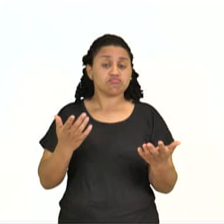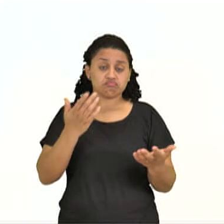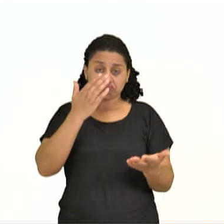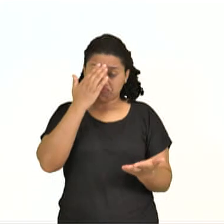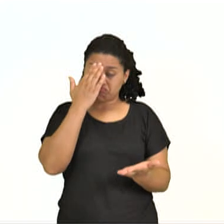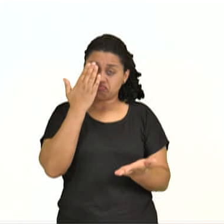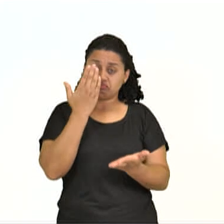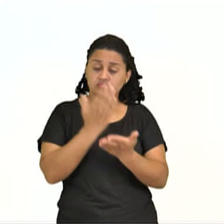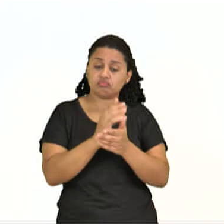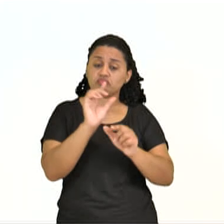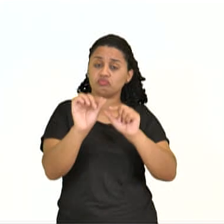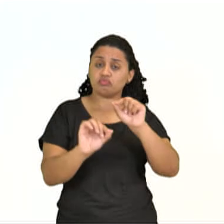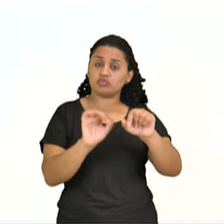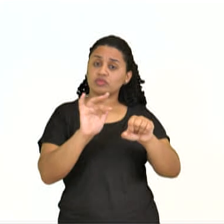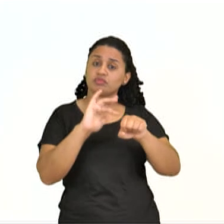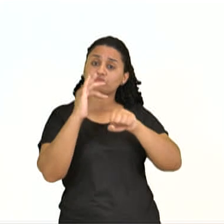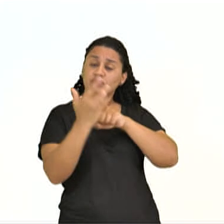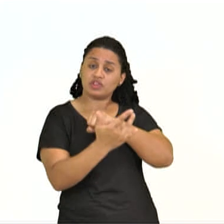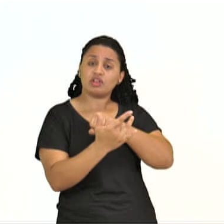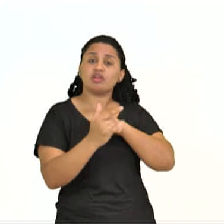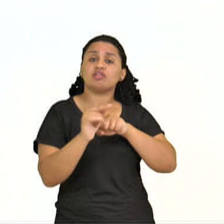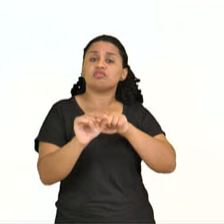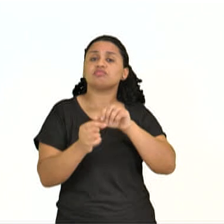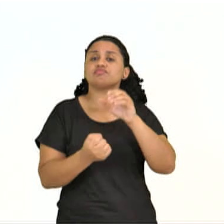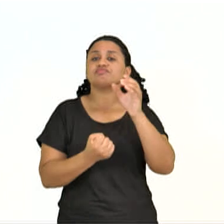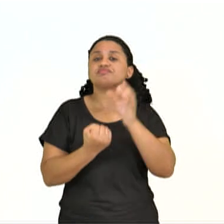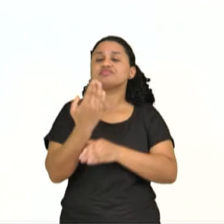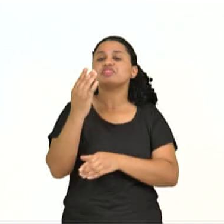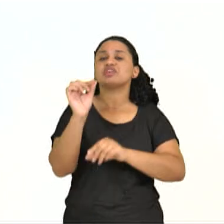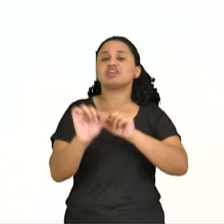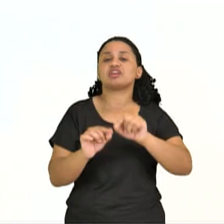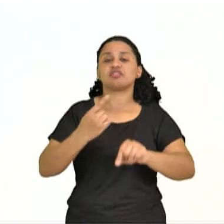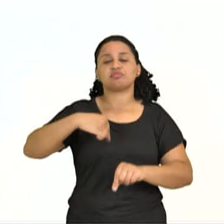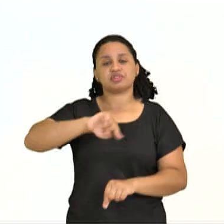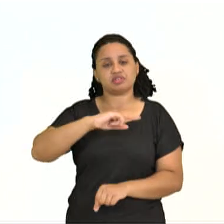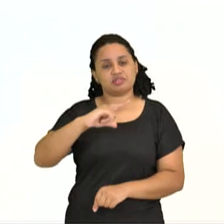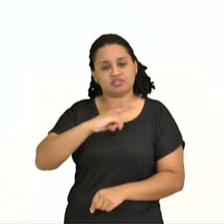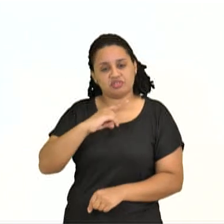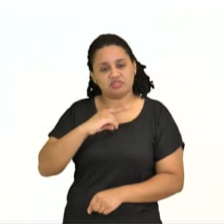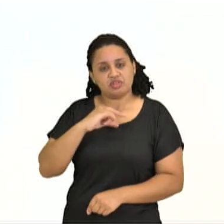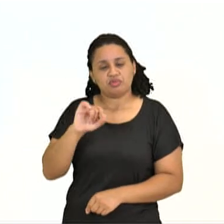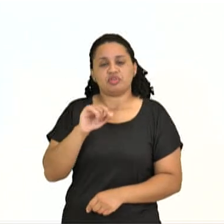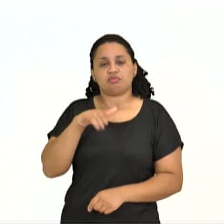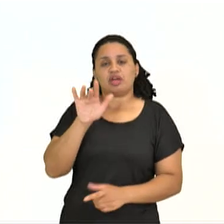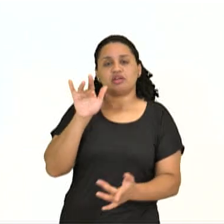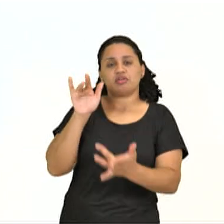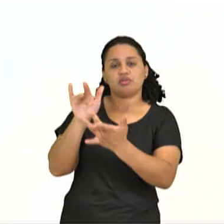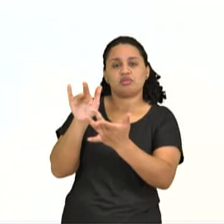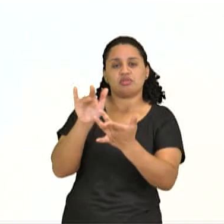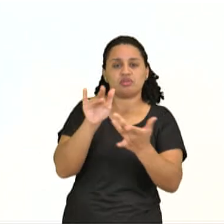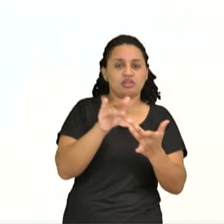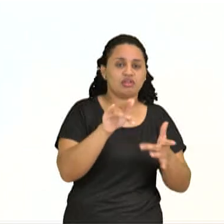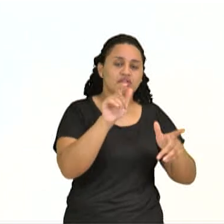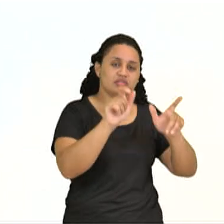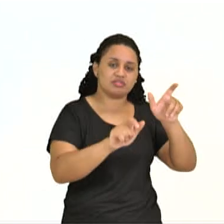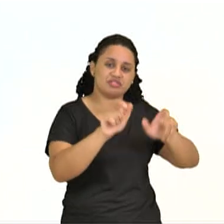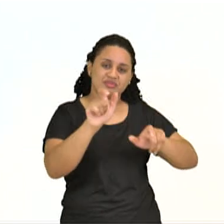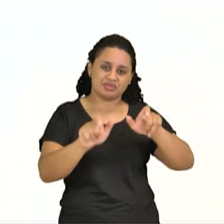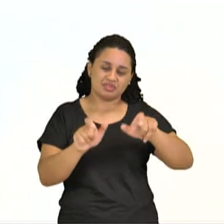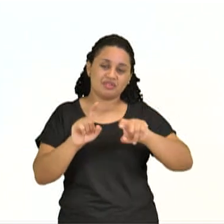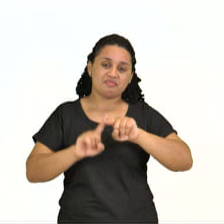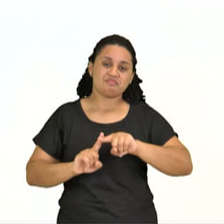Acredito que as redes sociais foram criadas para que nós tivéssemos mais contato com as pessoas, mas